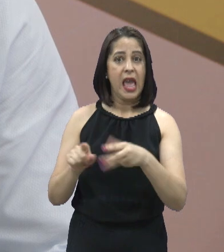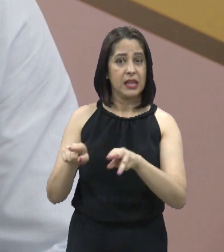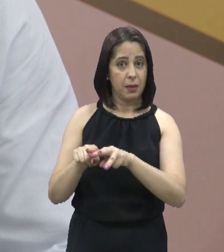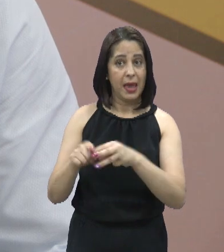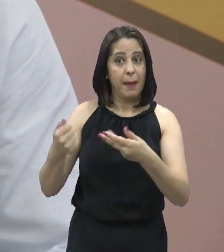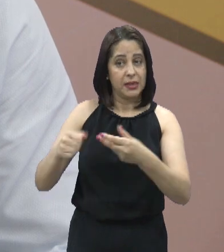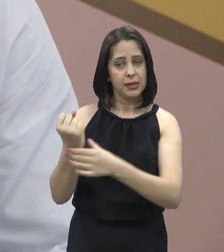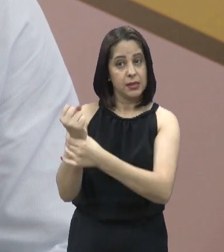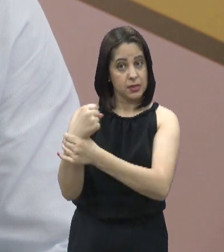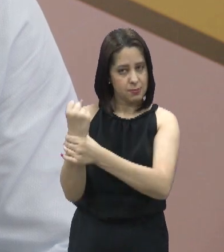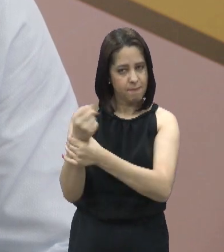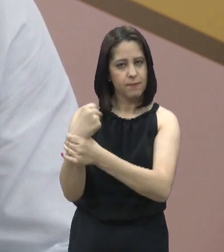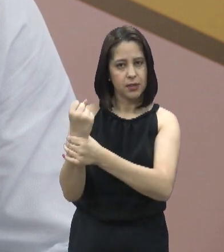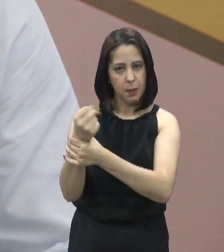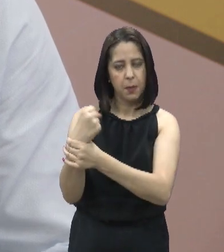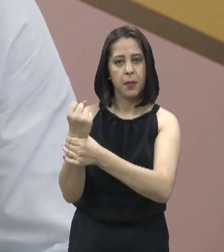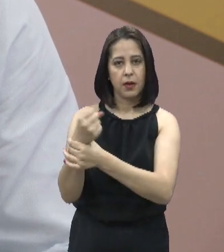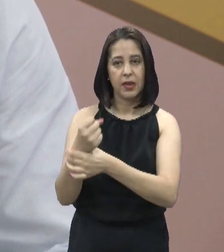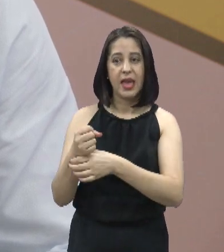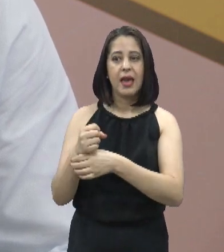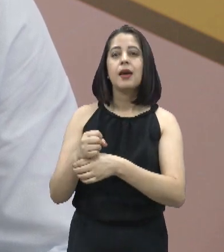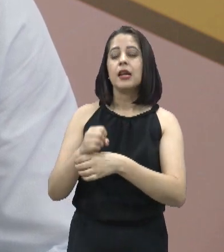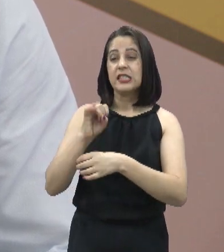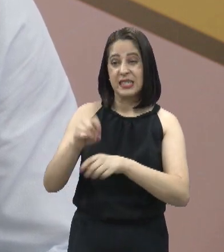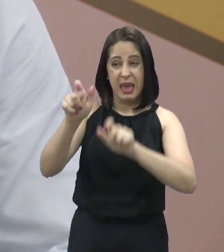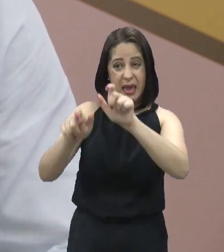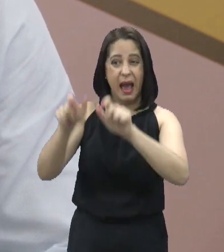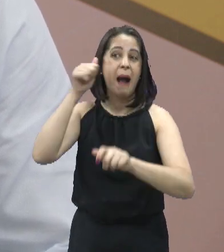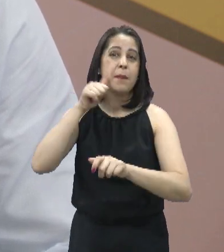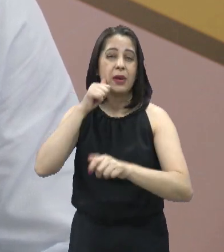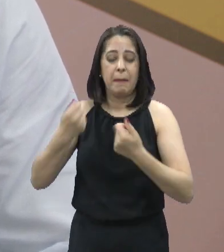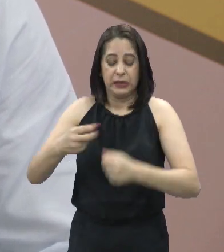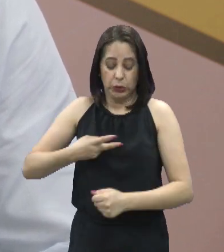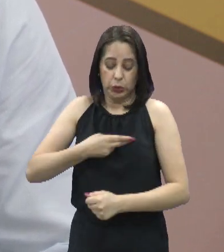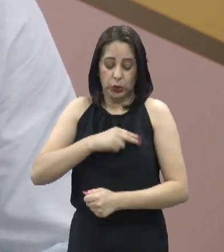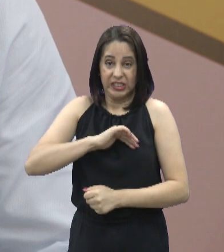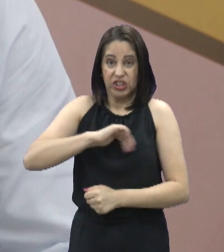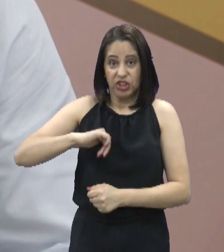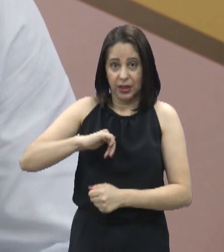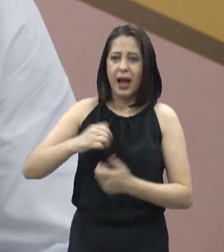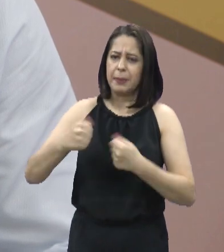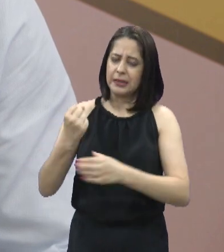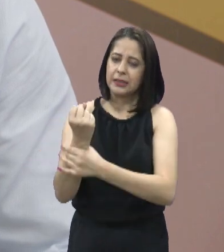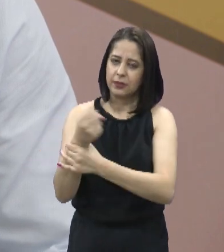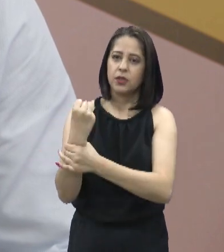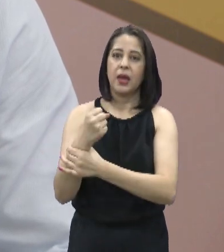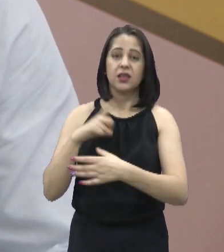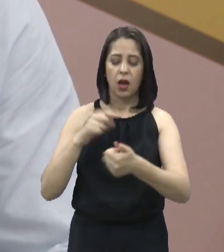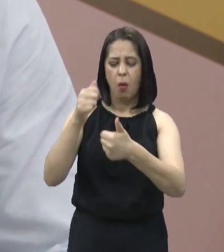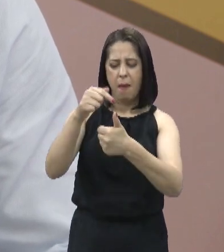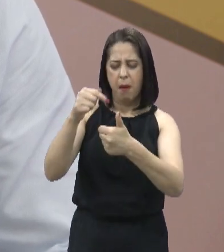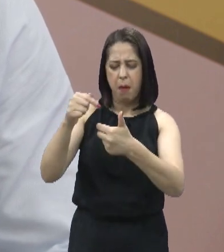da fisioterapia, especialmente mulheres que tiveram que fazer a cirurgia da mama. Então a gente tem uma rede de profissionais em